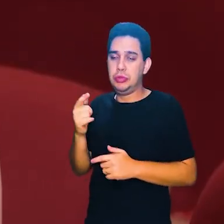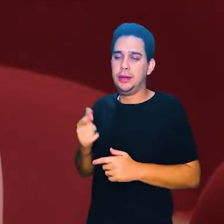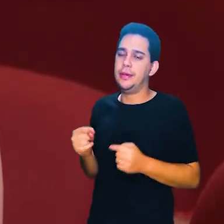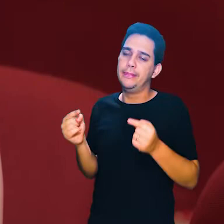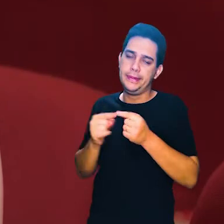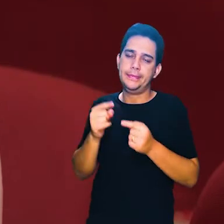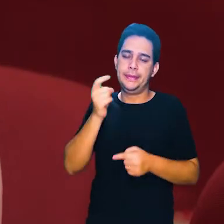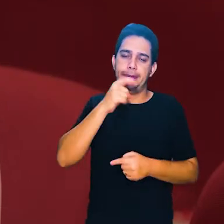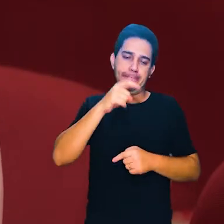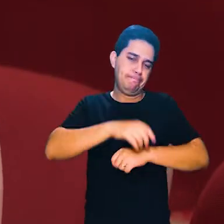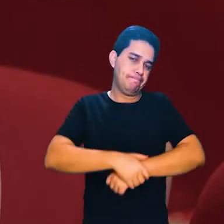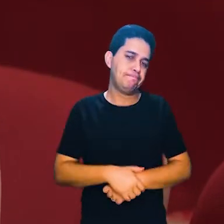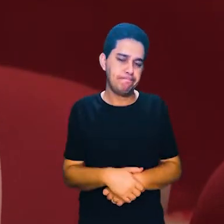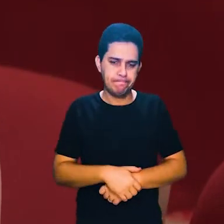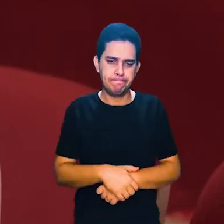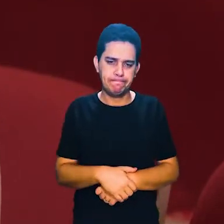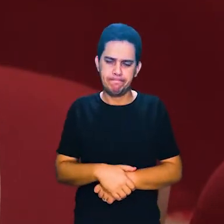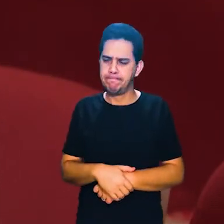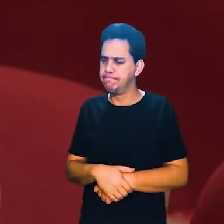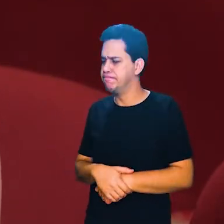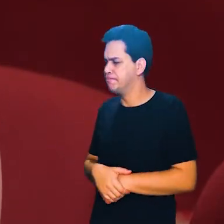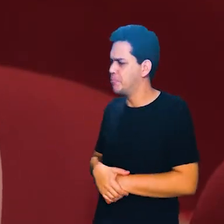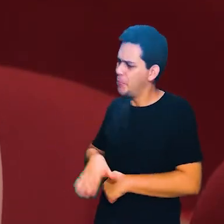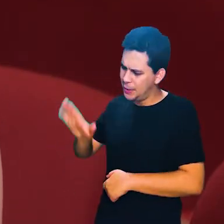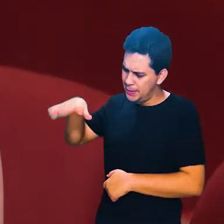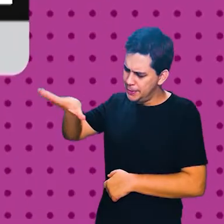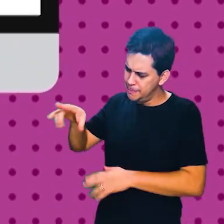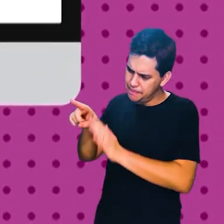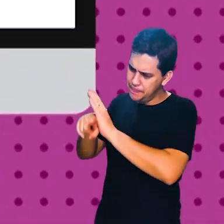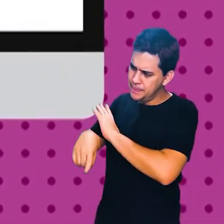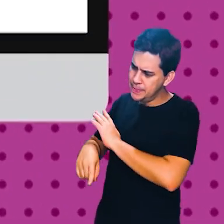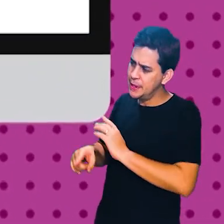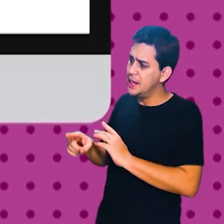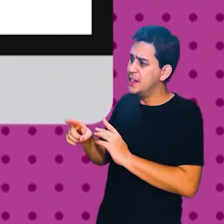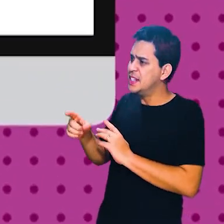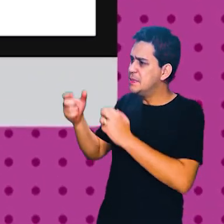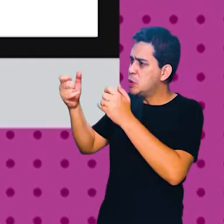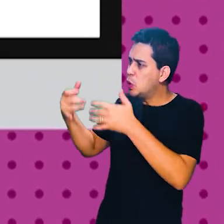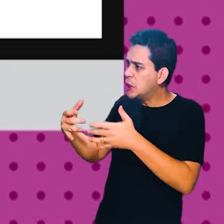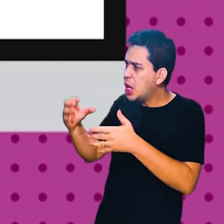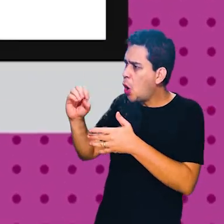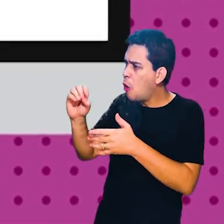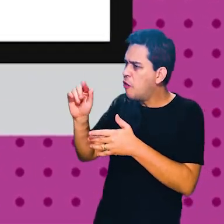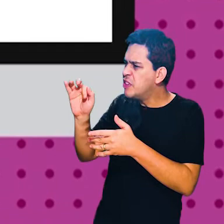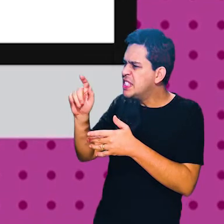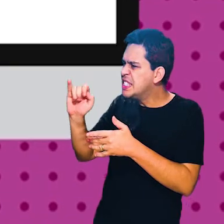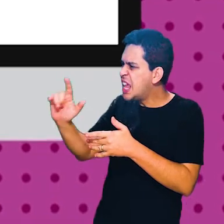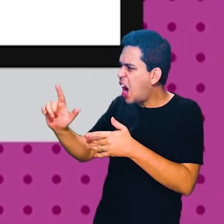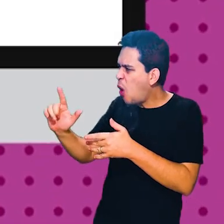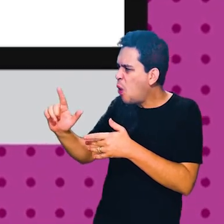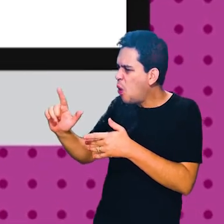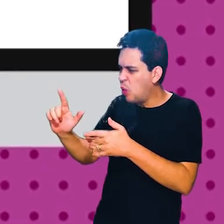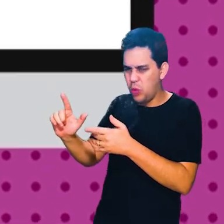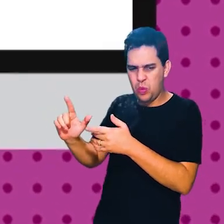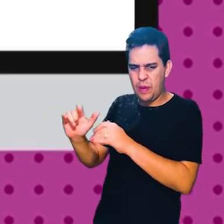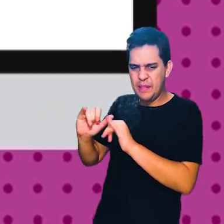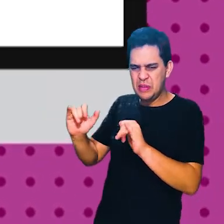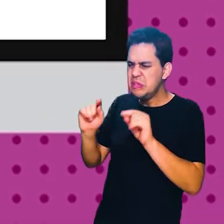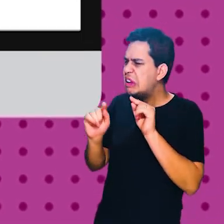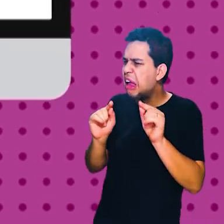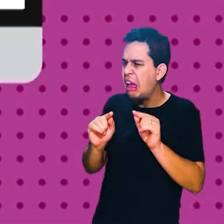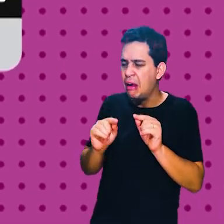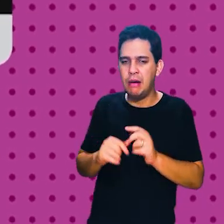as fontes oficiais, né? O que são as fontes oficiais? Quais são elas? Então, existem canais oficiais, tanto